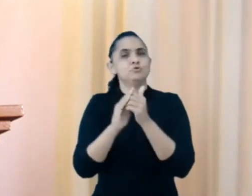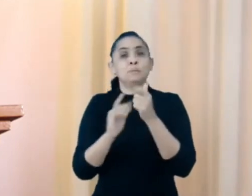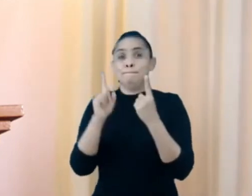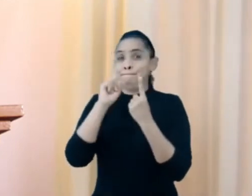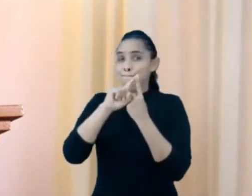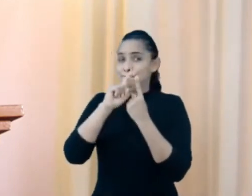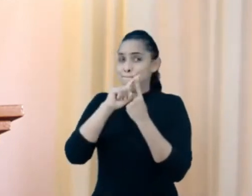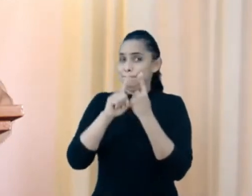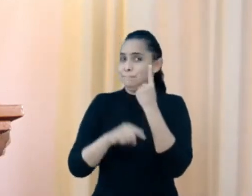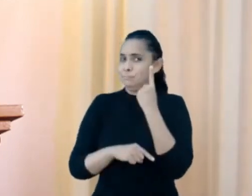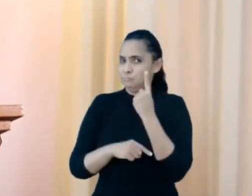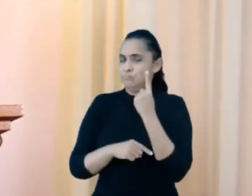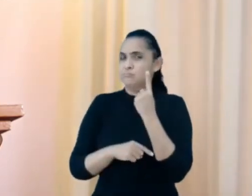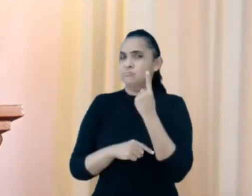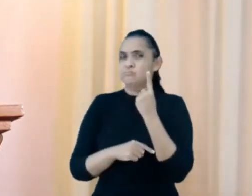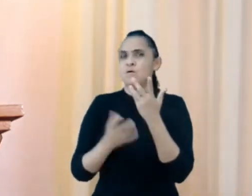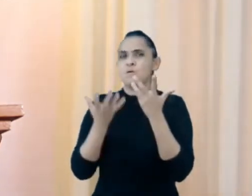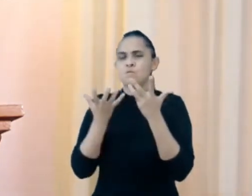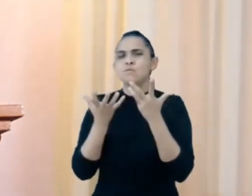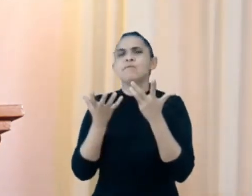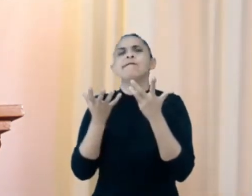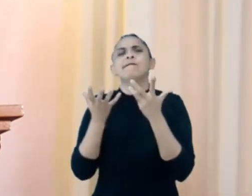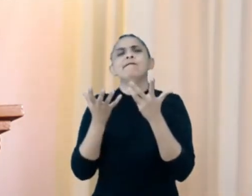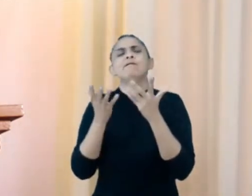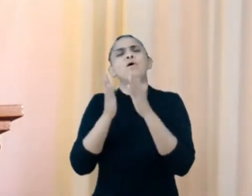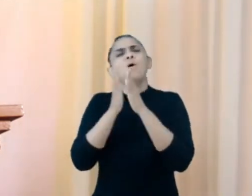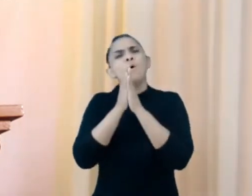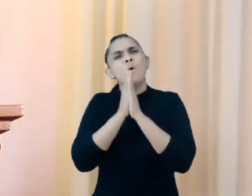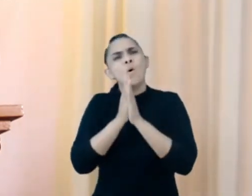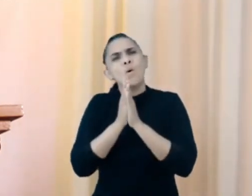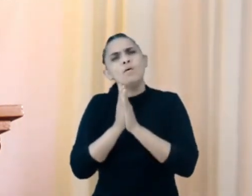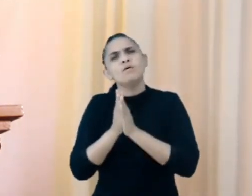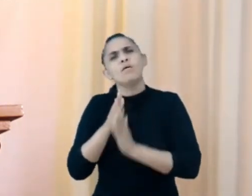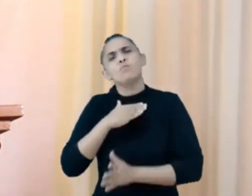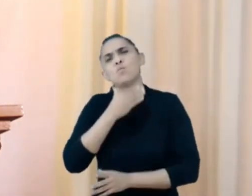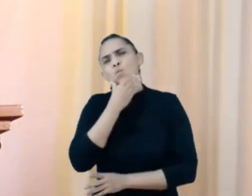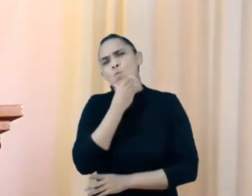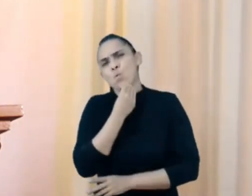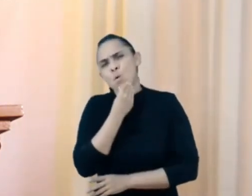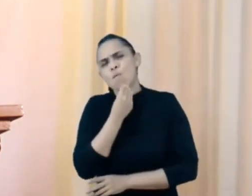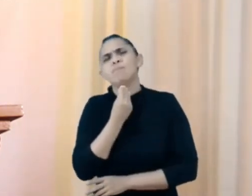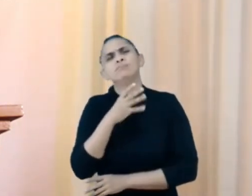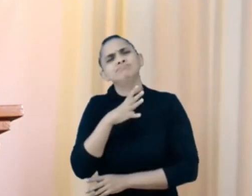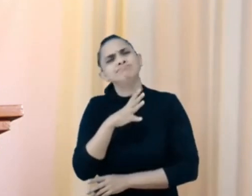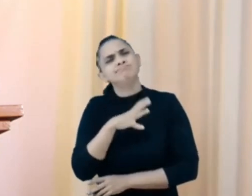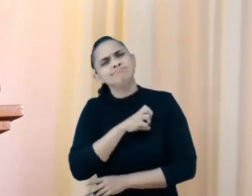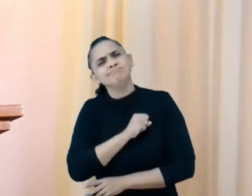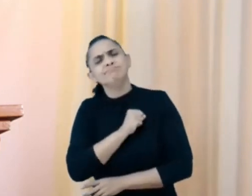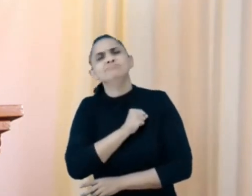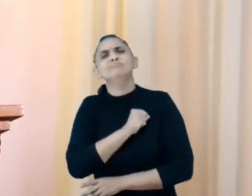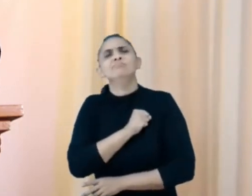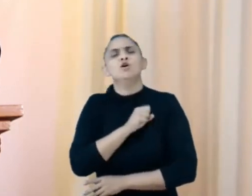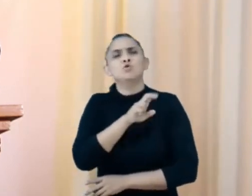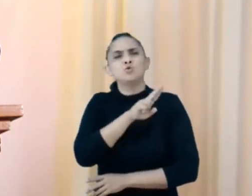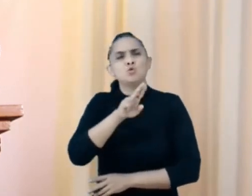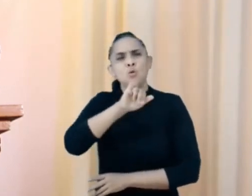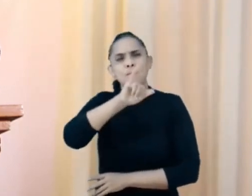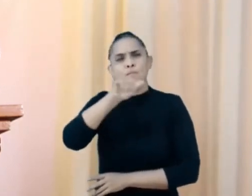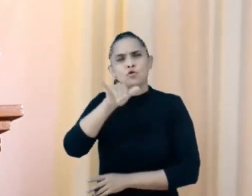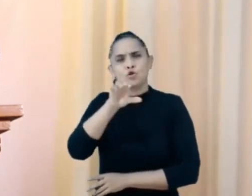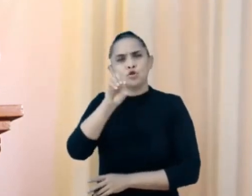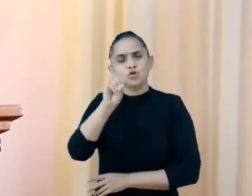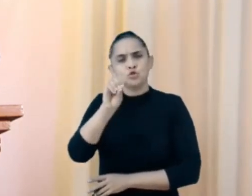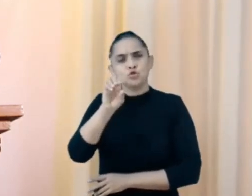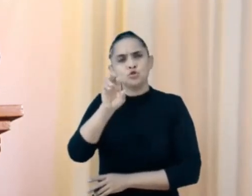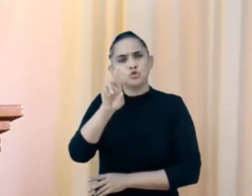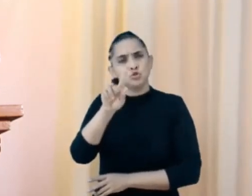quero fazer por um irmão muito querido, chamado Jorge Pina. Esse irmão mora nos Estados Unidos. Ele é marido da nossa